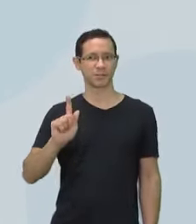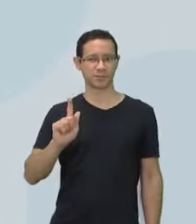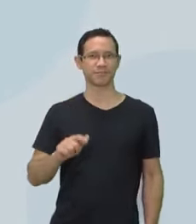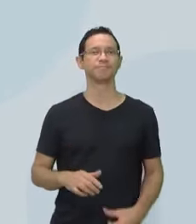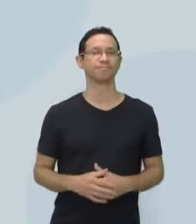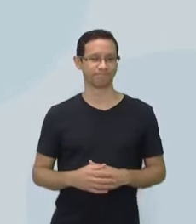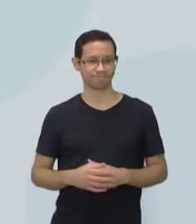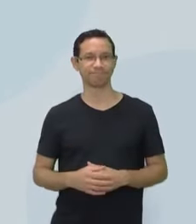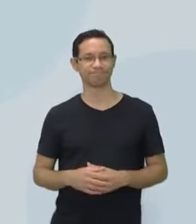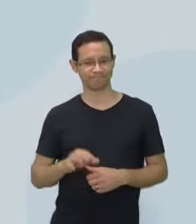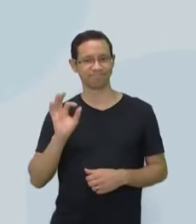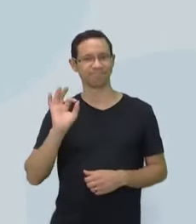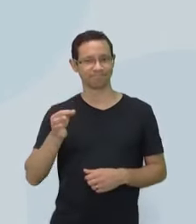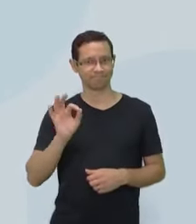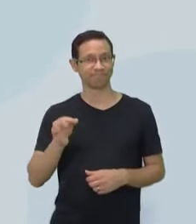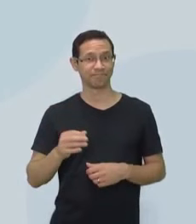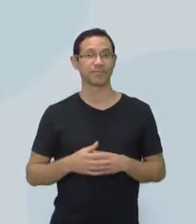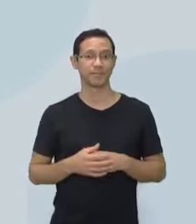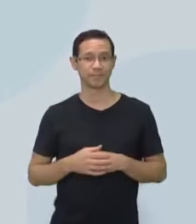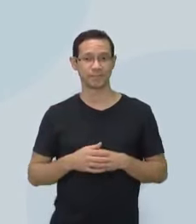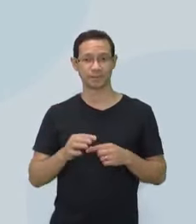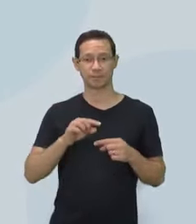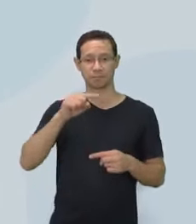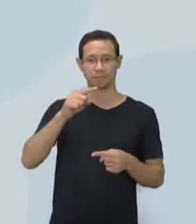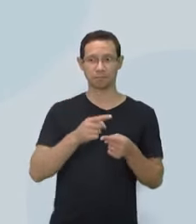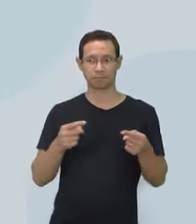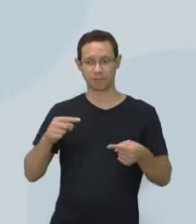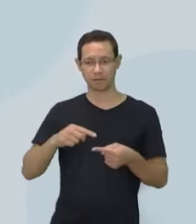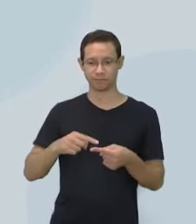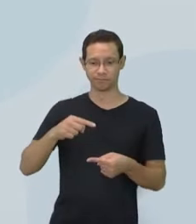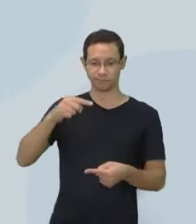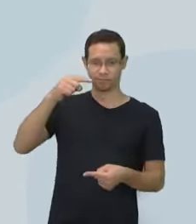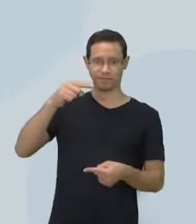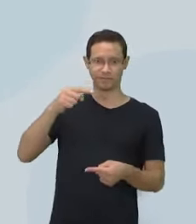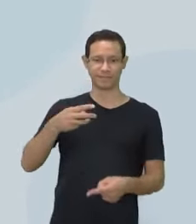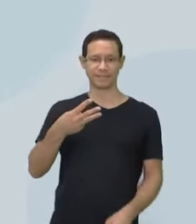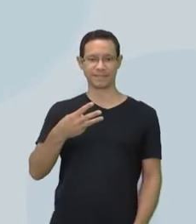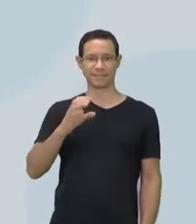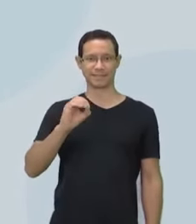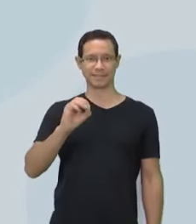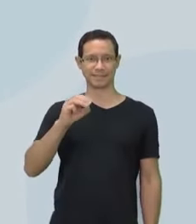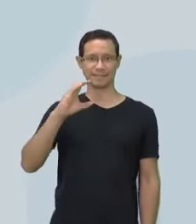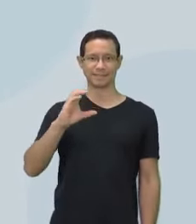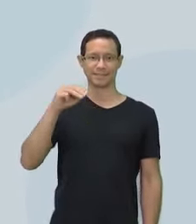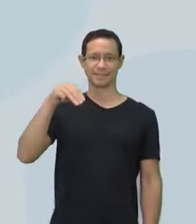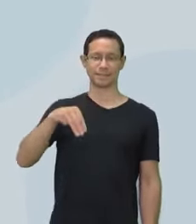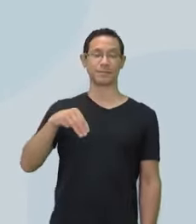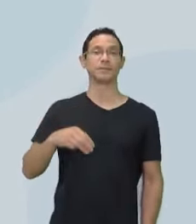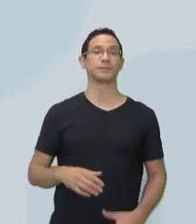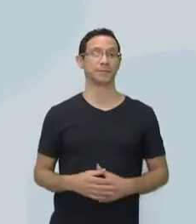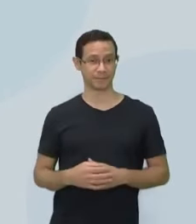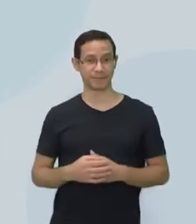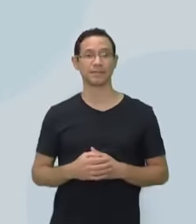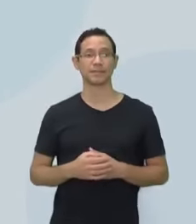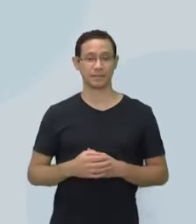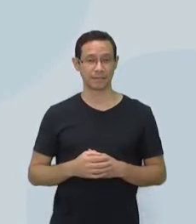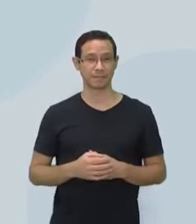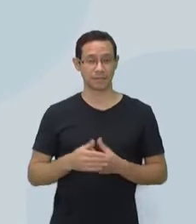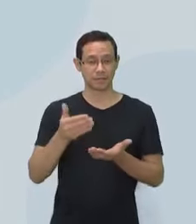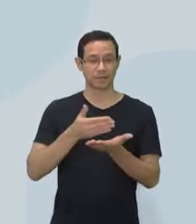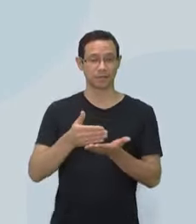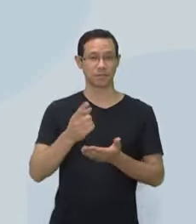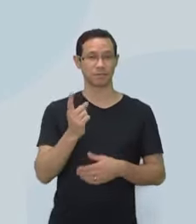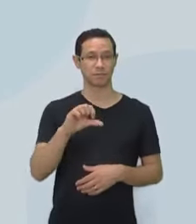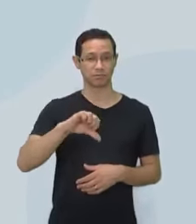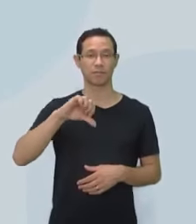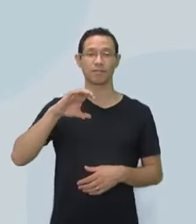você leu certo. E tinha dimensões absurdas de quase 30 centímetros de altura. Logo no início da década de